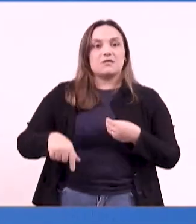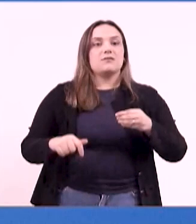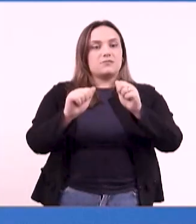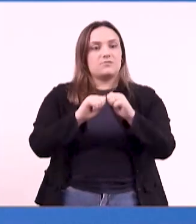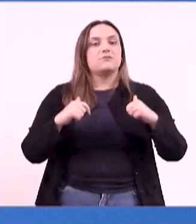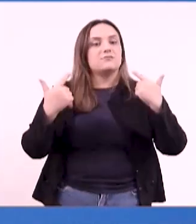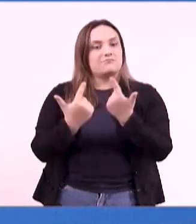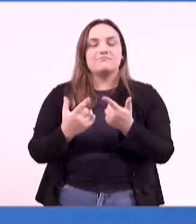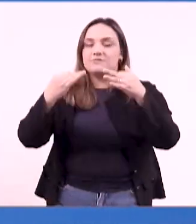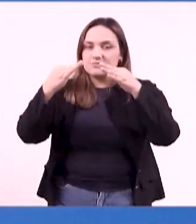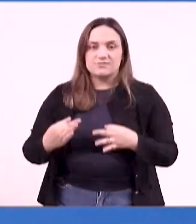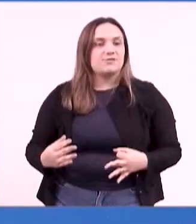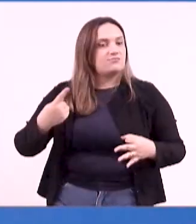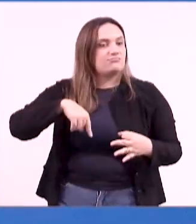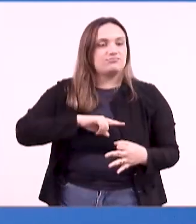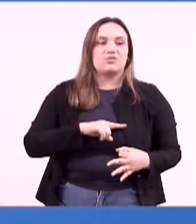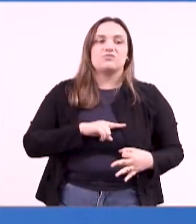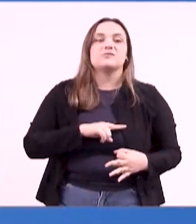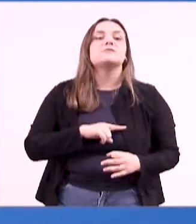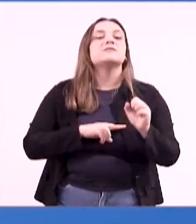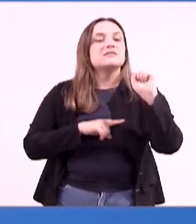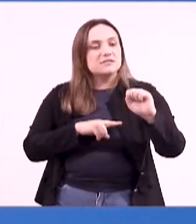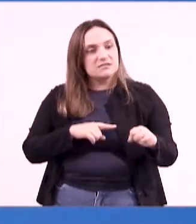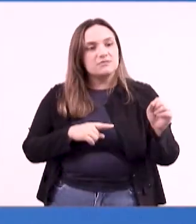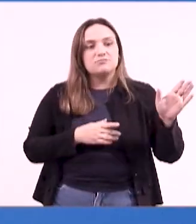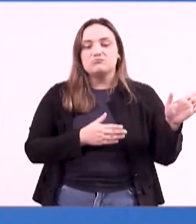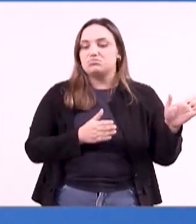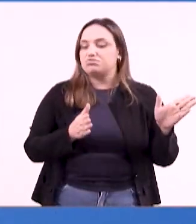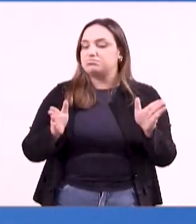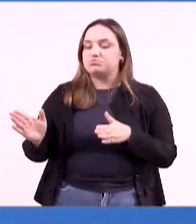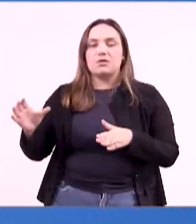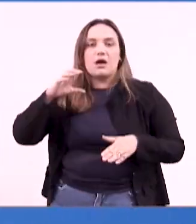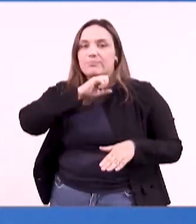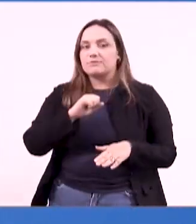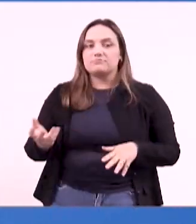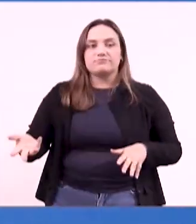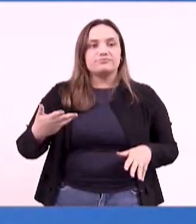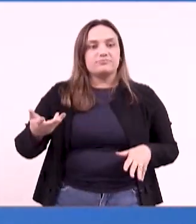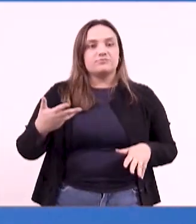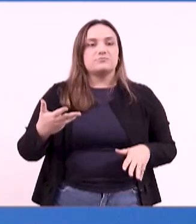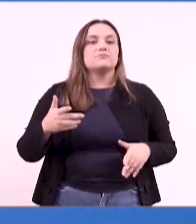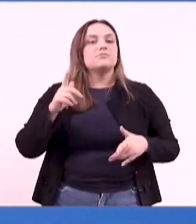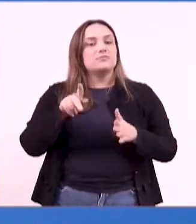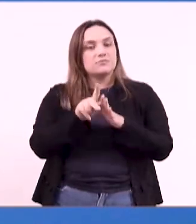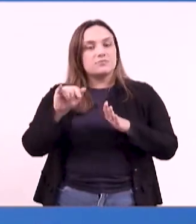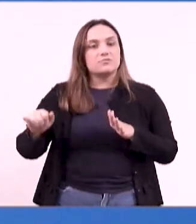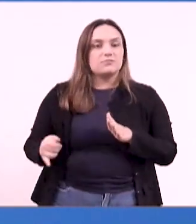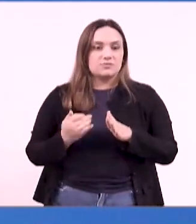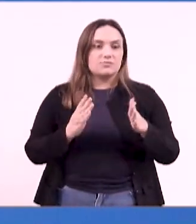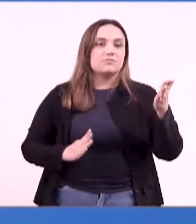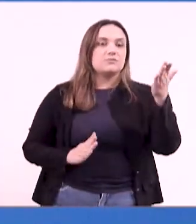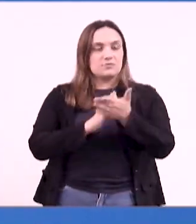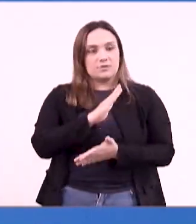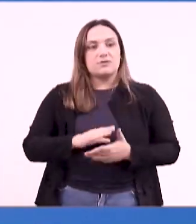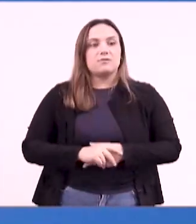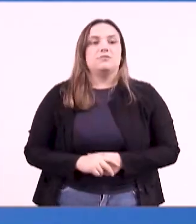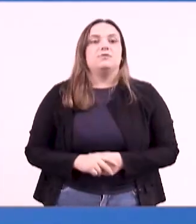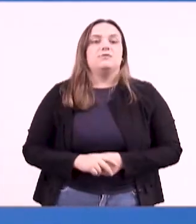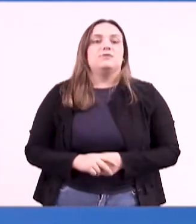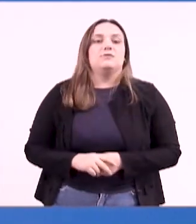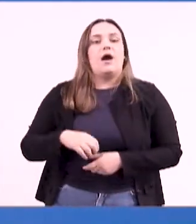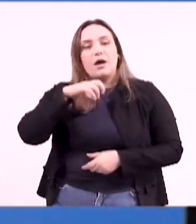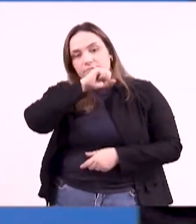aqui, esta Casa dará a celeridade para que esse projeto seja